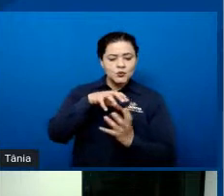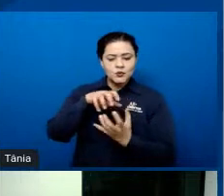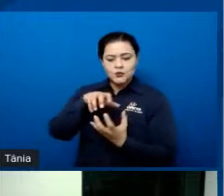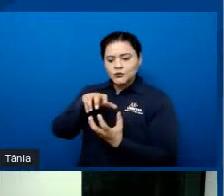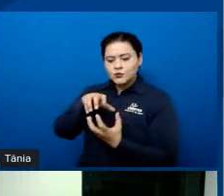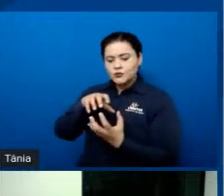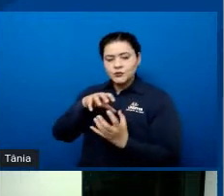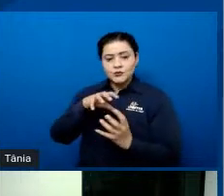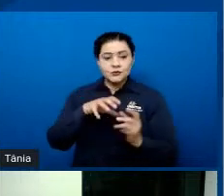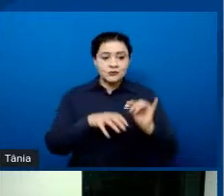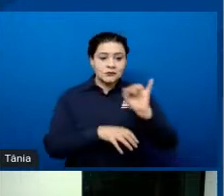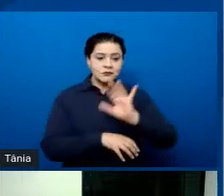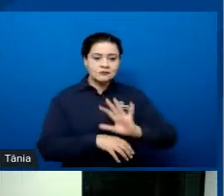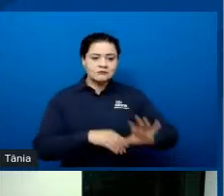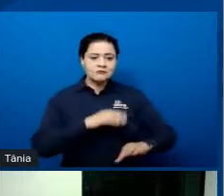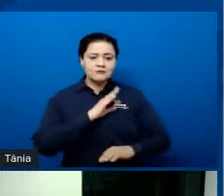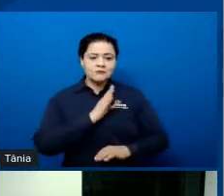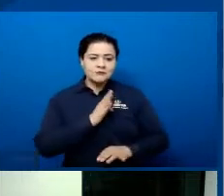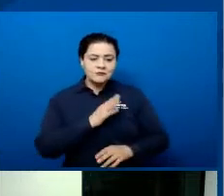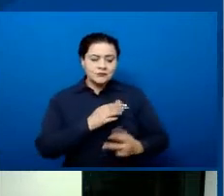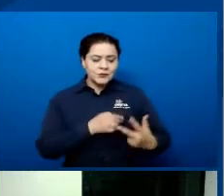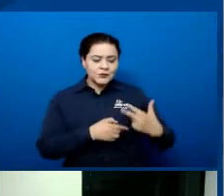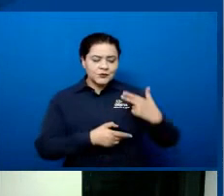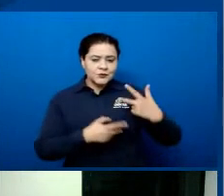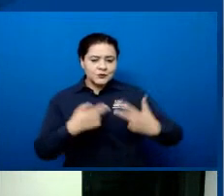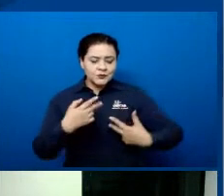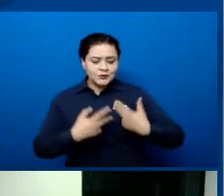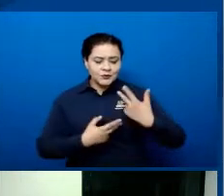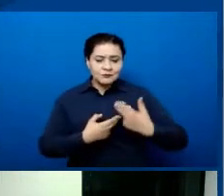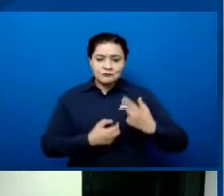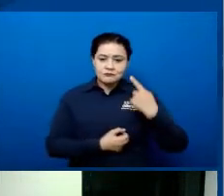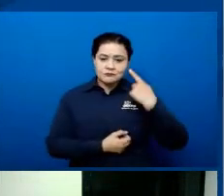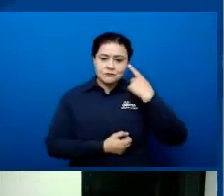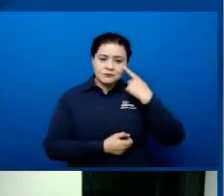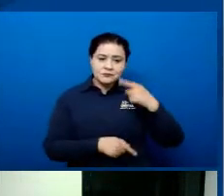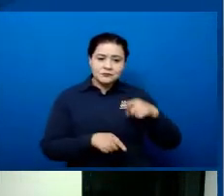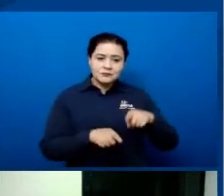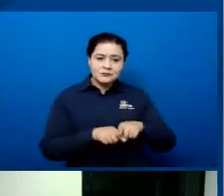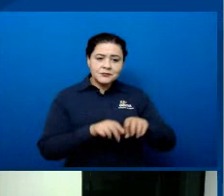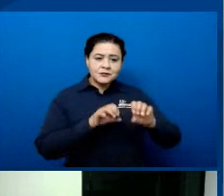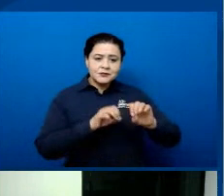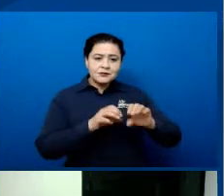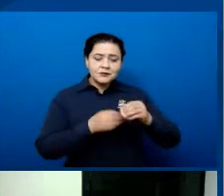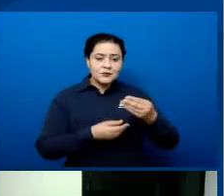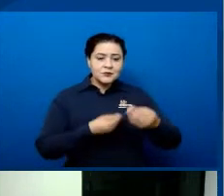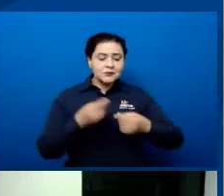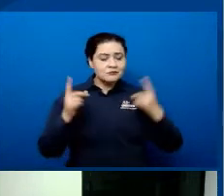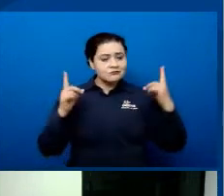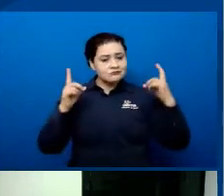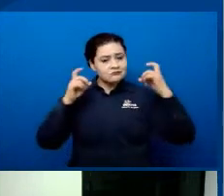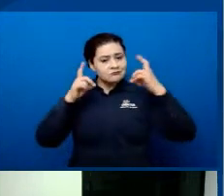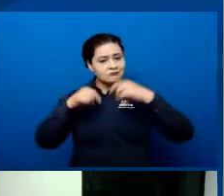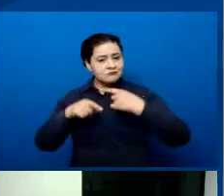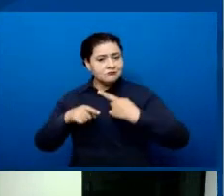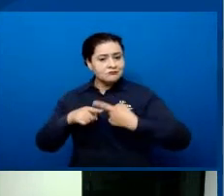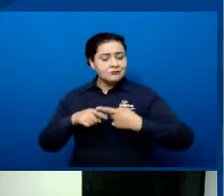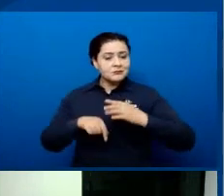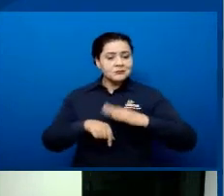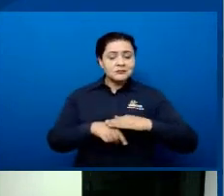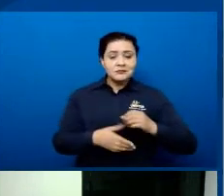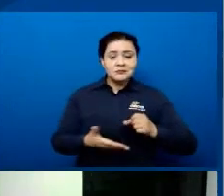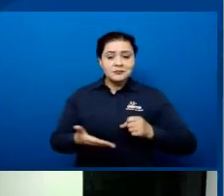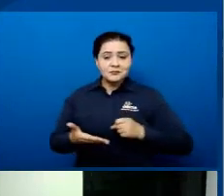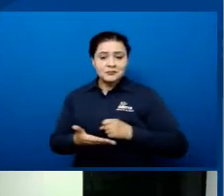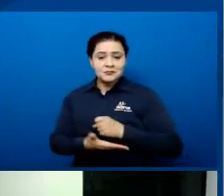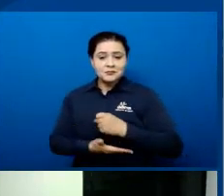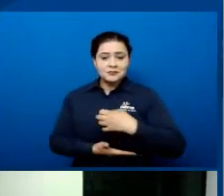essas imagens de coração, de cirurgia, eu fico imaginando que depois a educação não vai ser tão complexo, né, educação, eu digo, mais básica, essa educação,